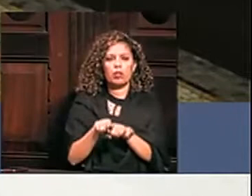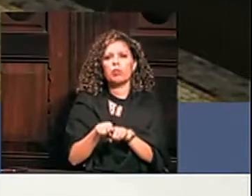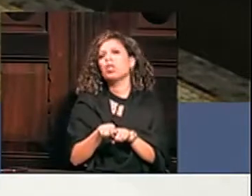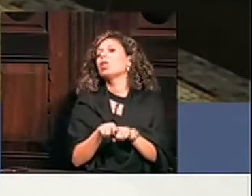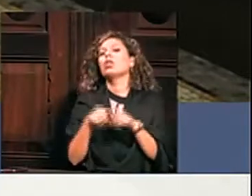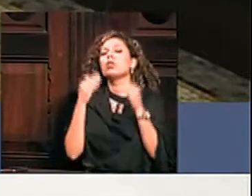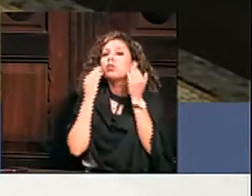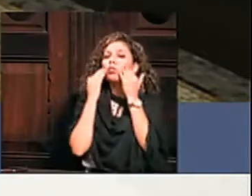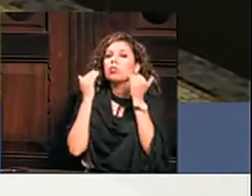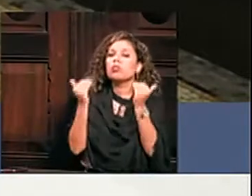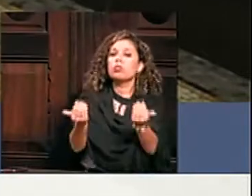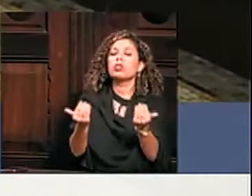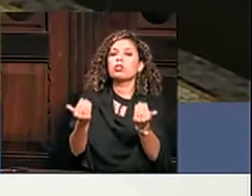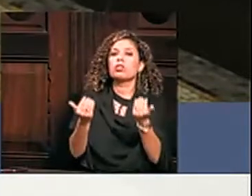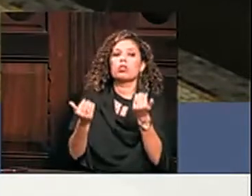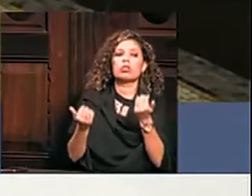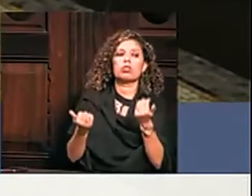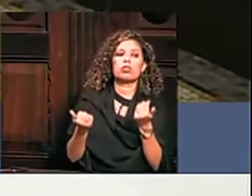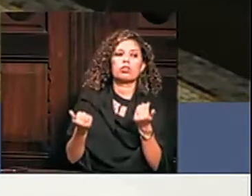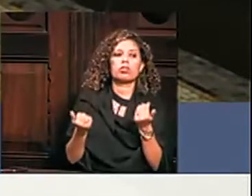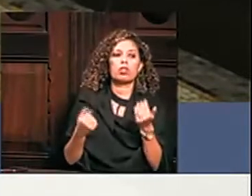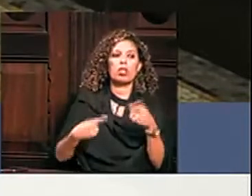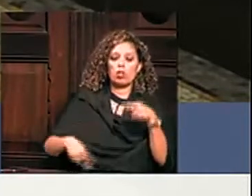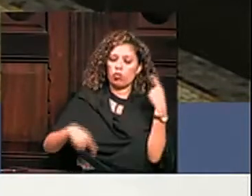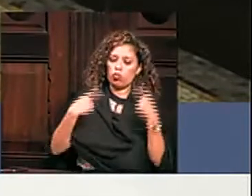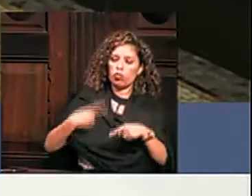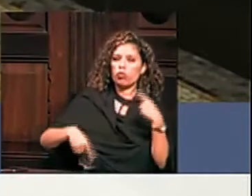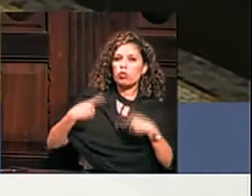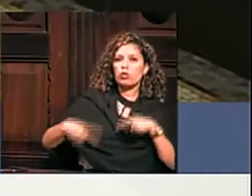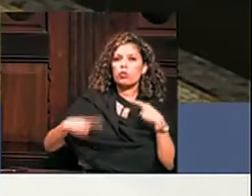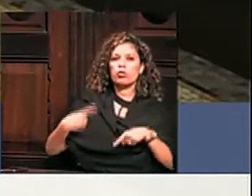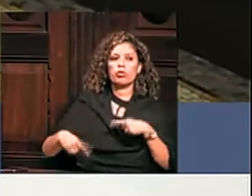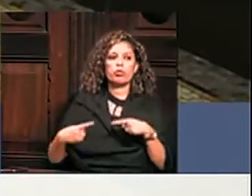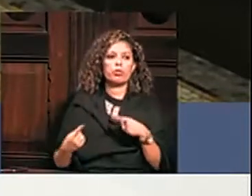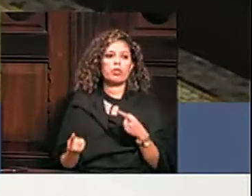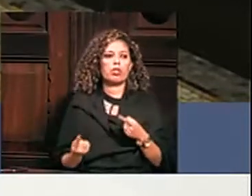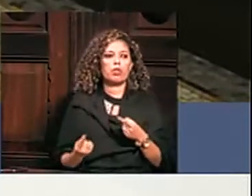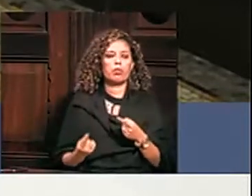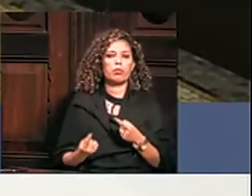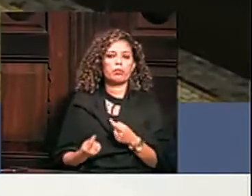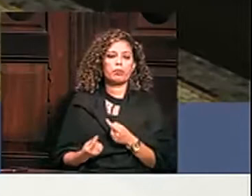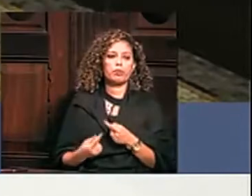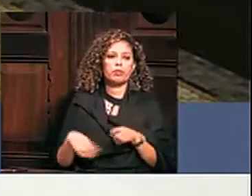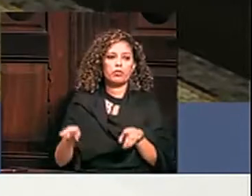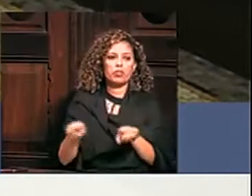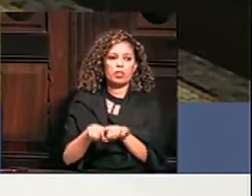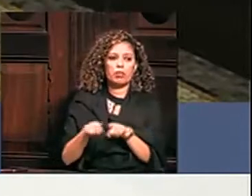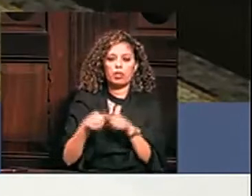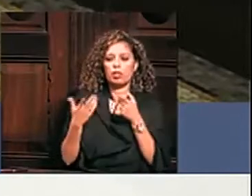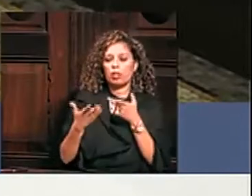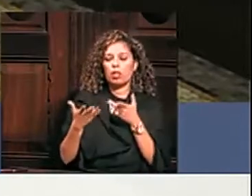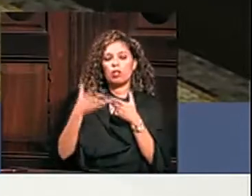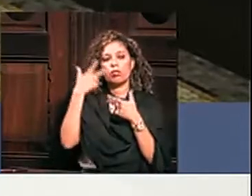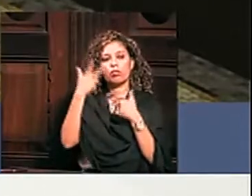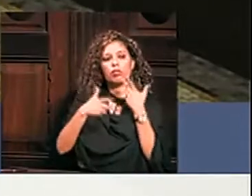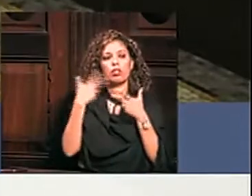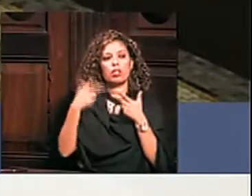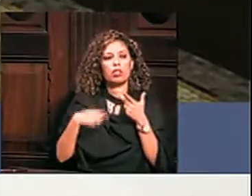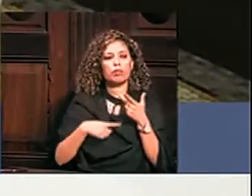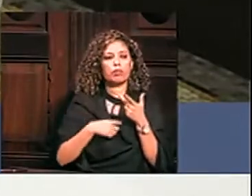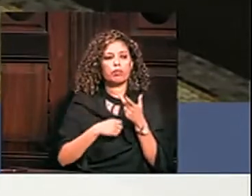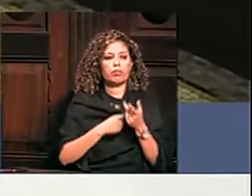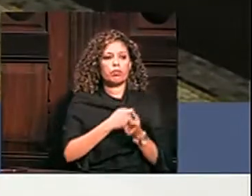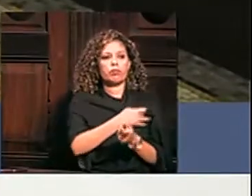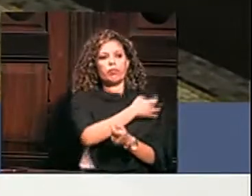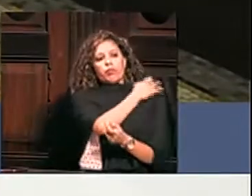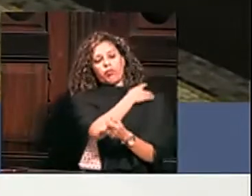possa ter mais tranquilidade na discussão da aprovação ou não das contas do Governo do Estado. E queria também ressaltar aqui